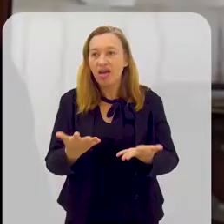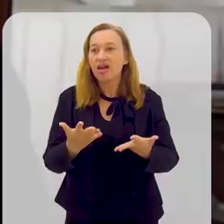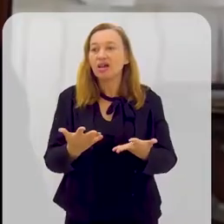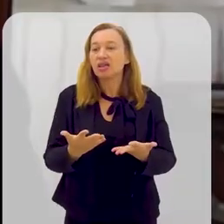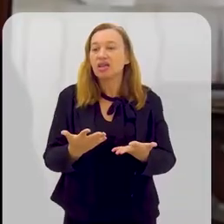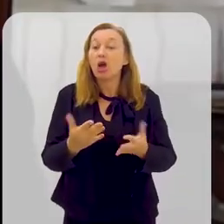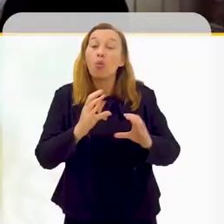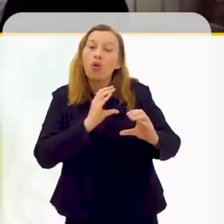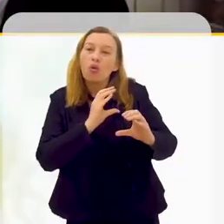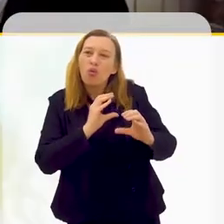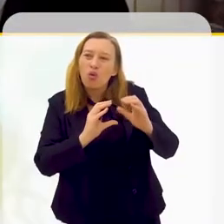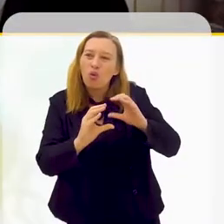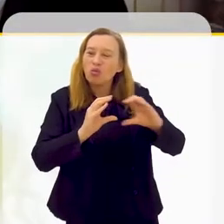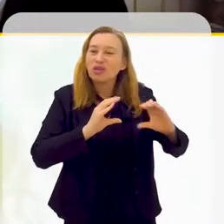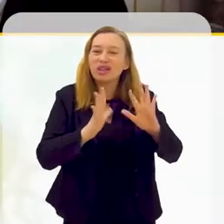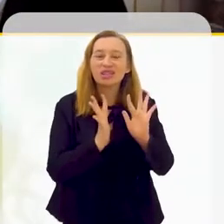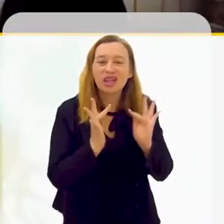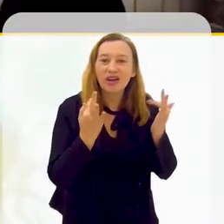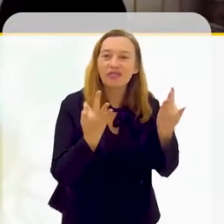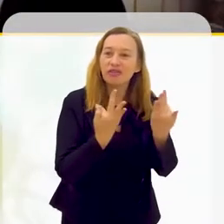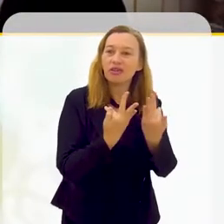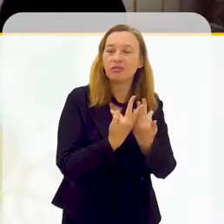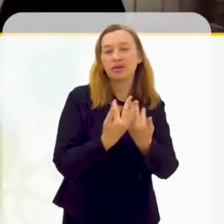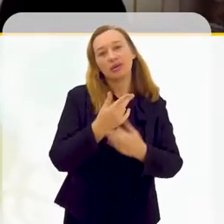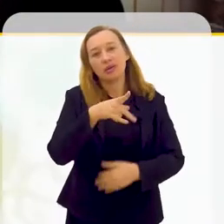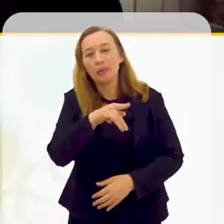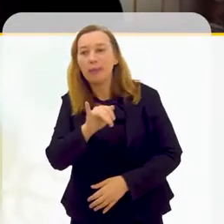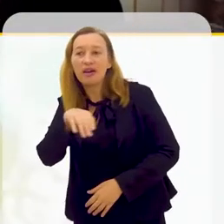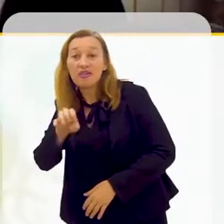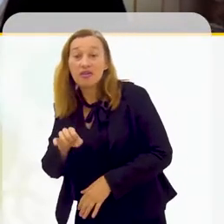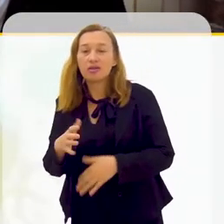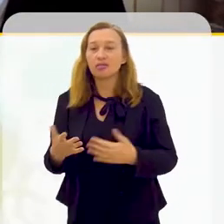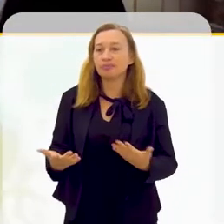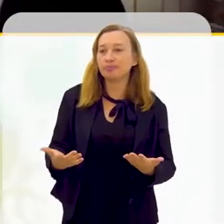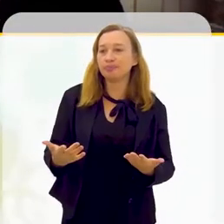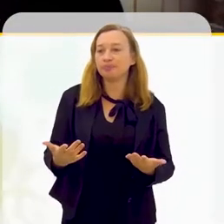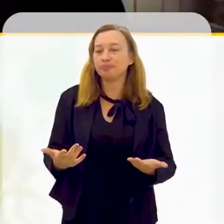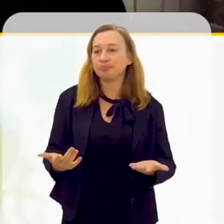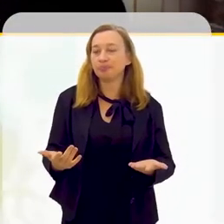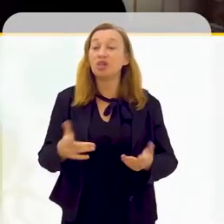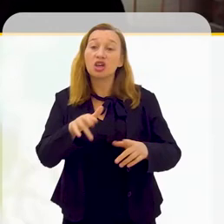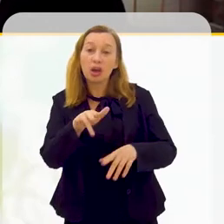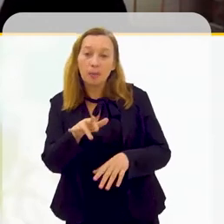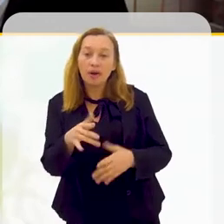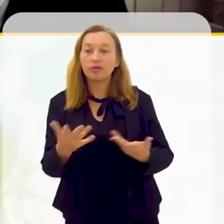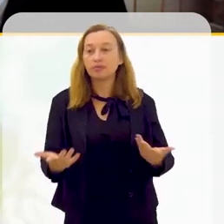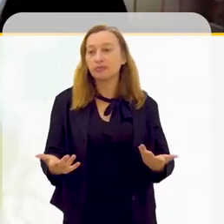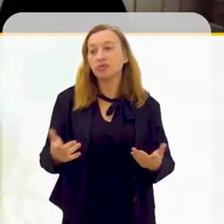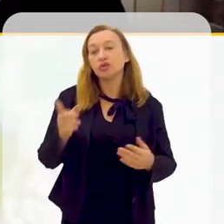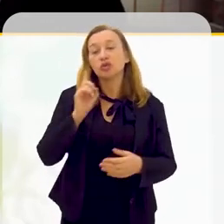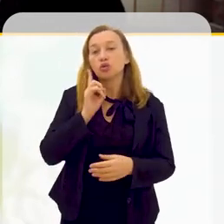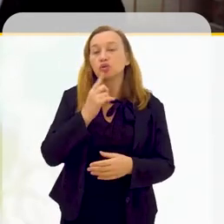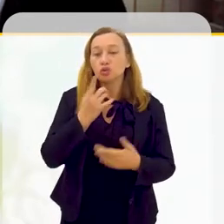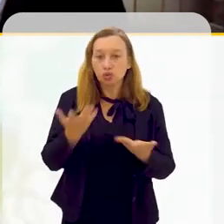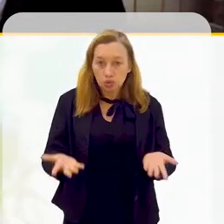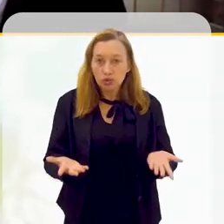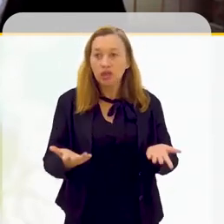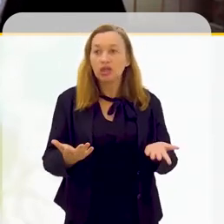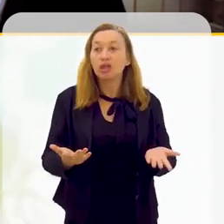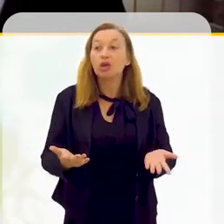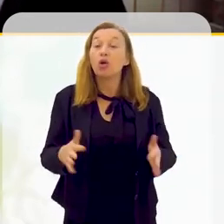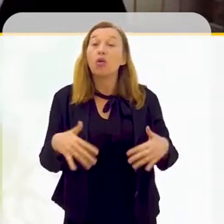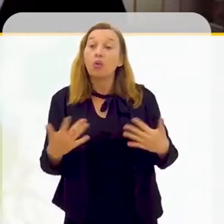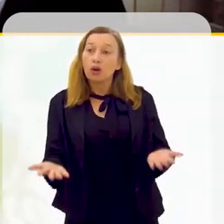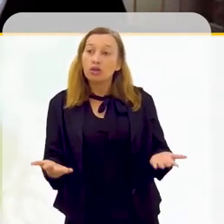né que é uma uma comunicação familiar entre pais e filhos pais e irmãos